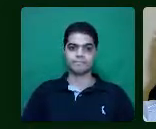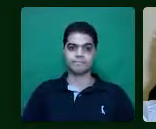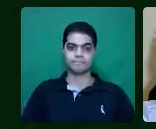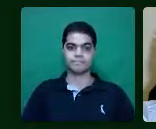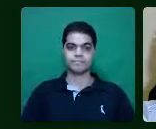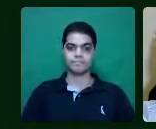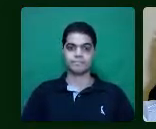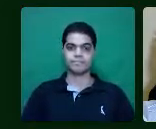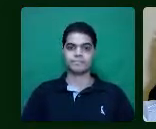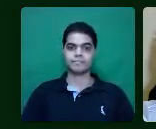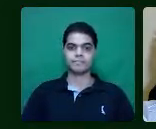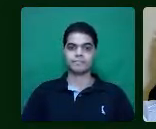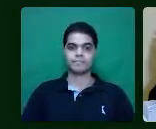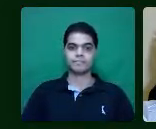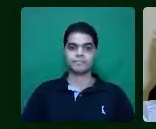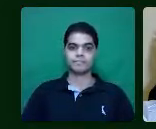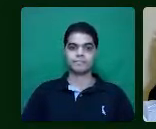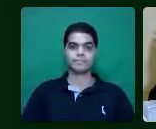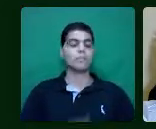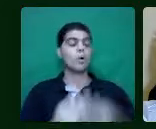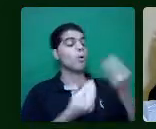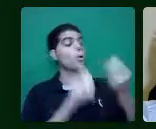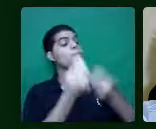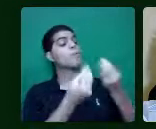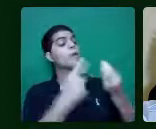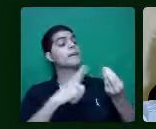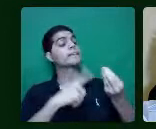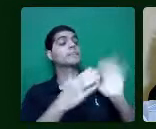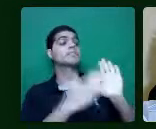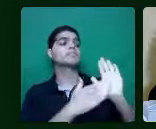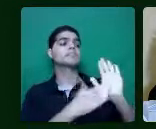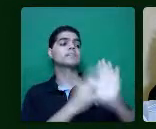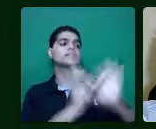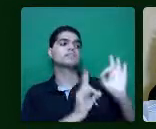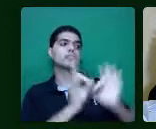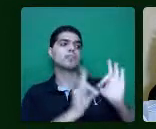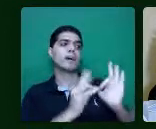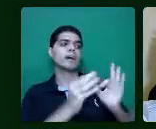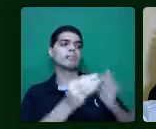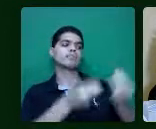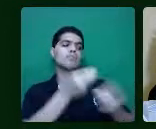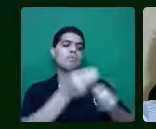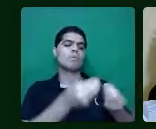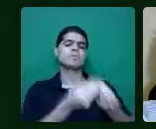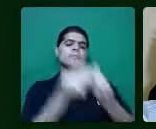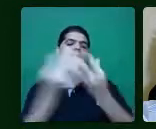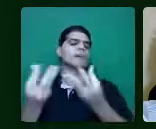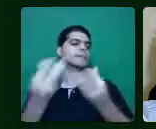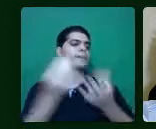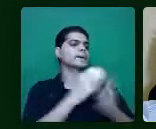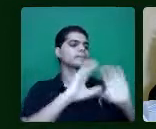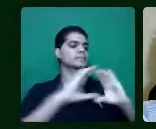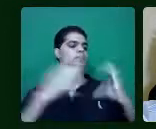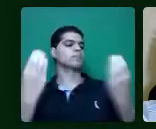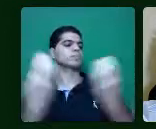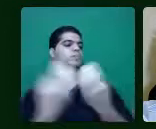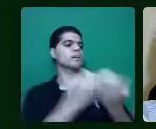Qual foi? Como vocês pretendem articular as soluções para que chegue nas